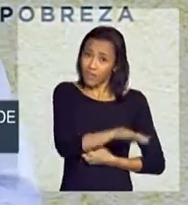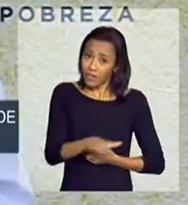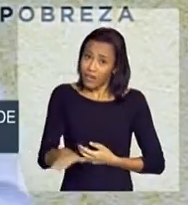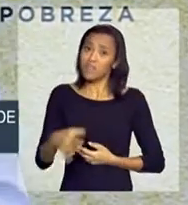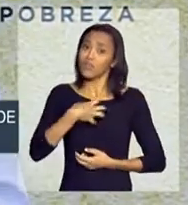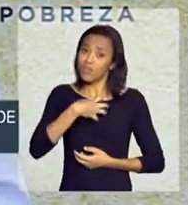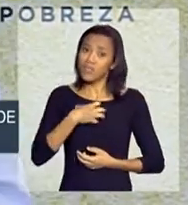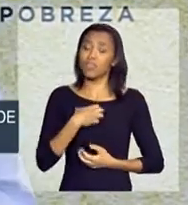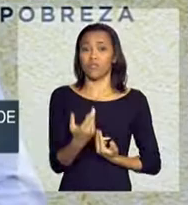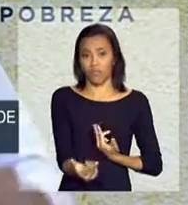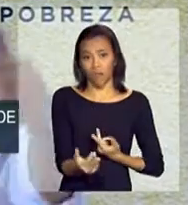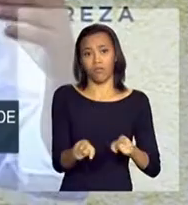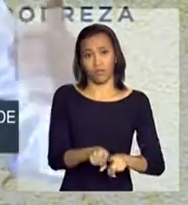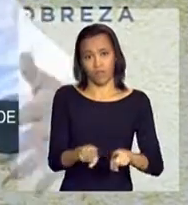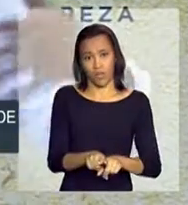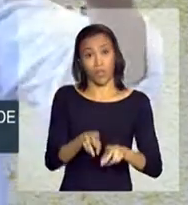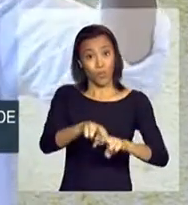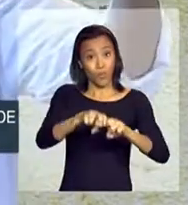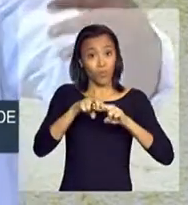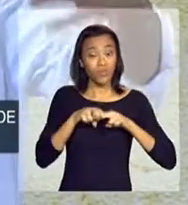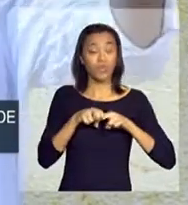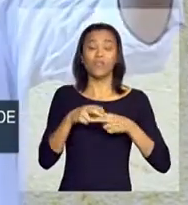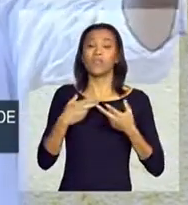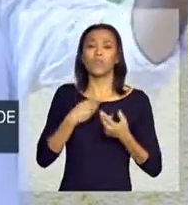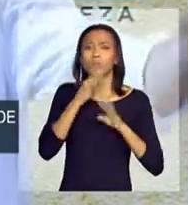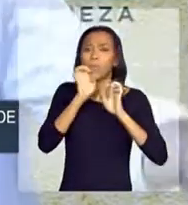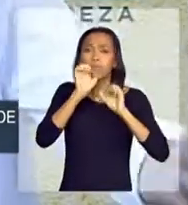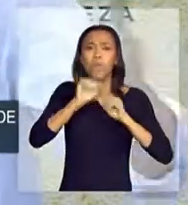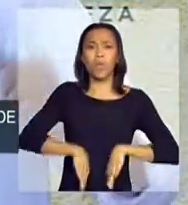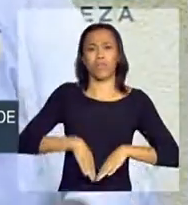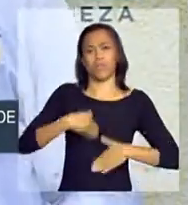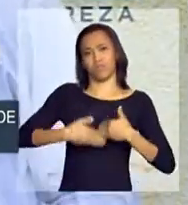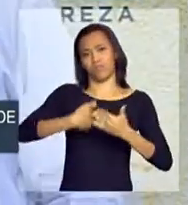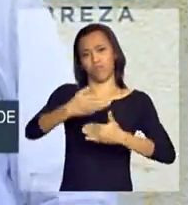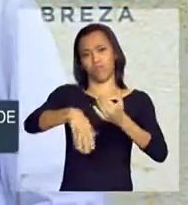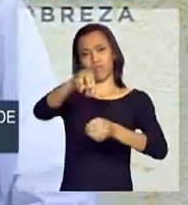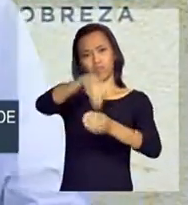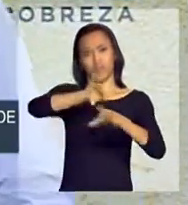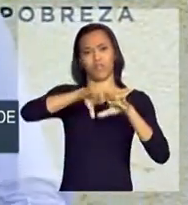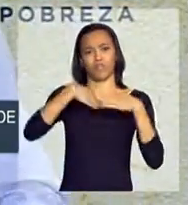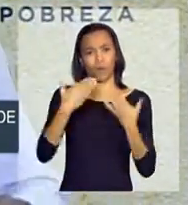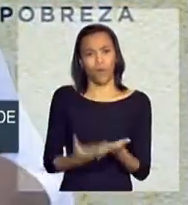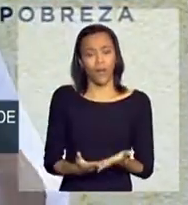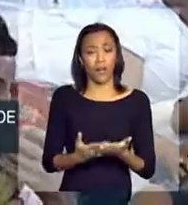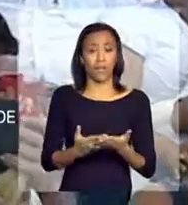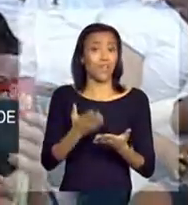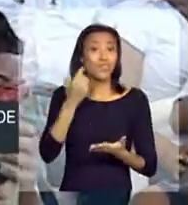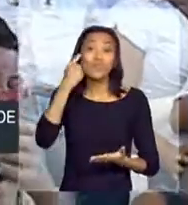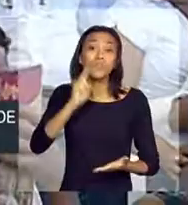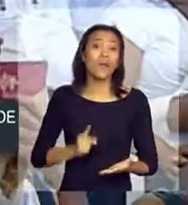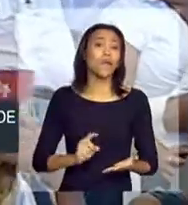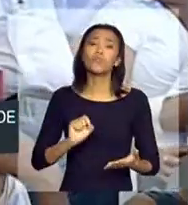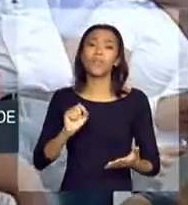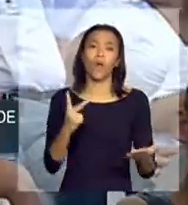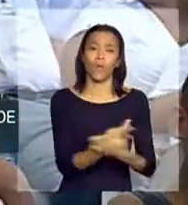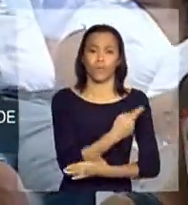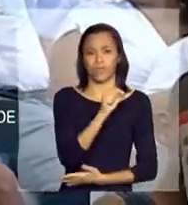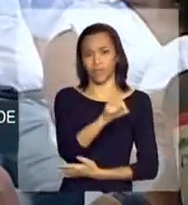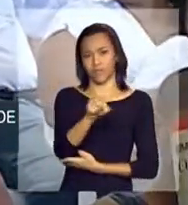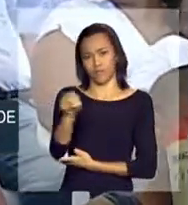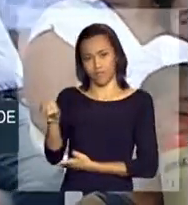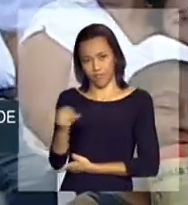escola que estão sentindo isso e por isso às vezes não tem um Bom desempenho na escola às vezes a gente não sabe o direito que é